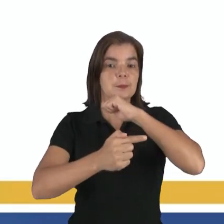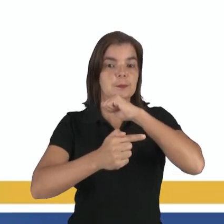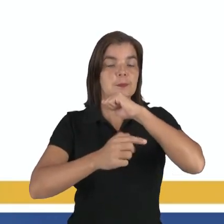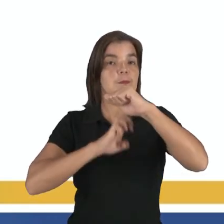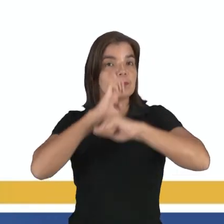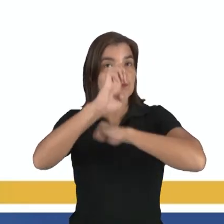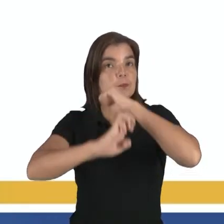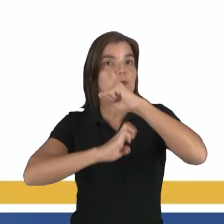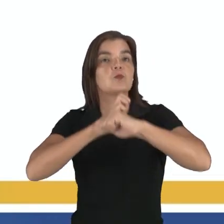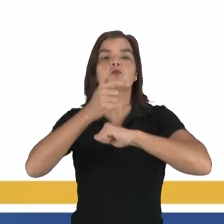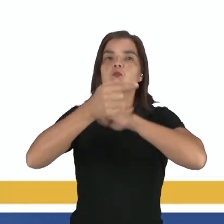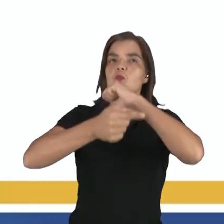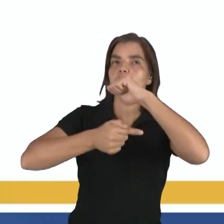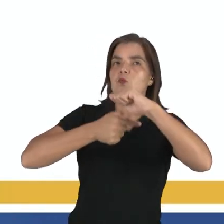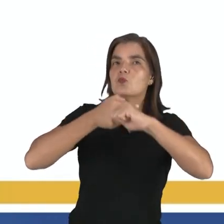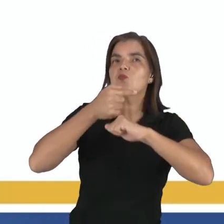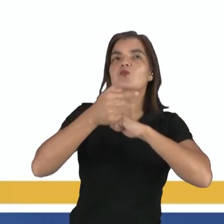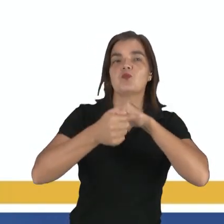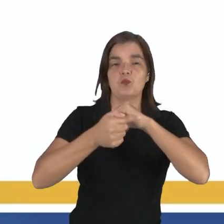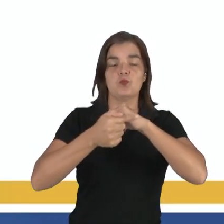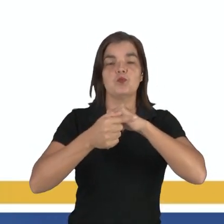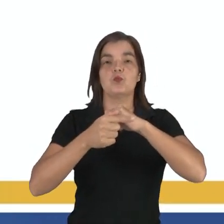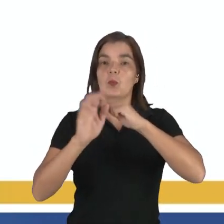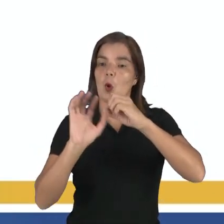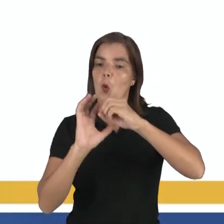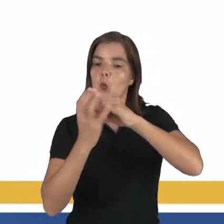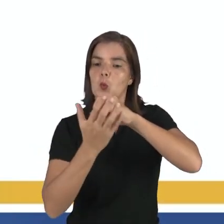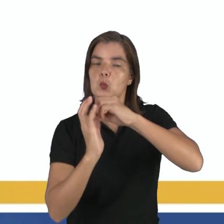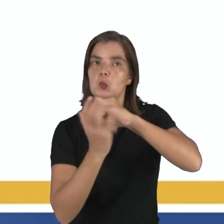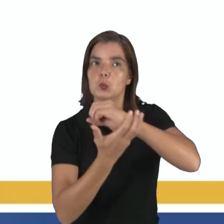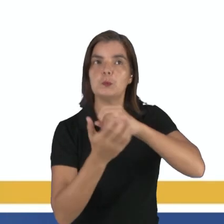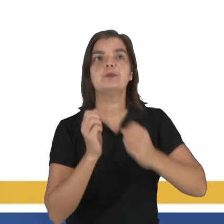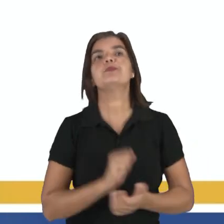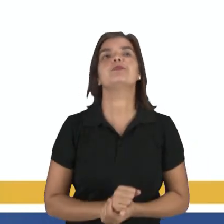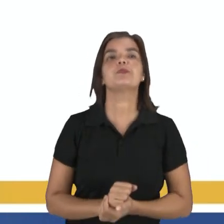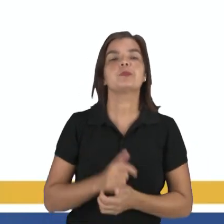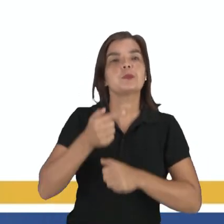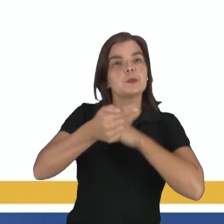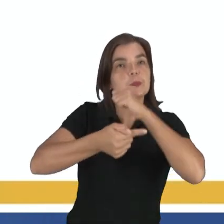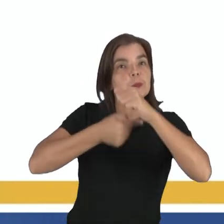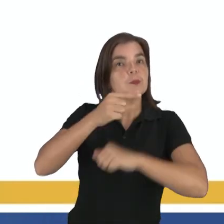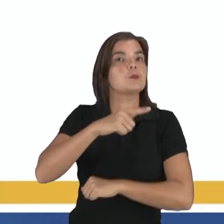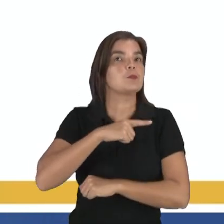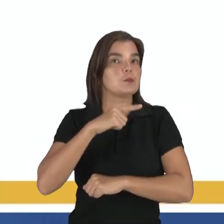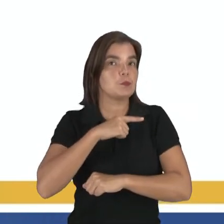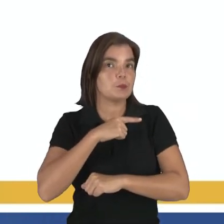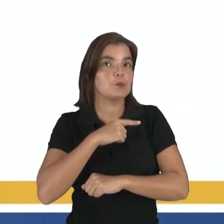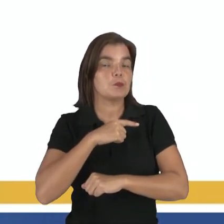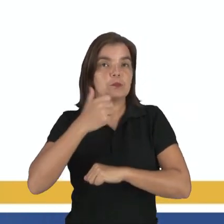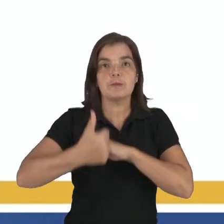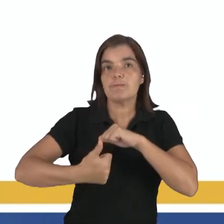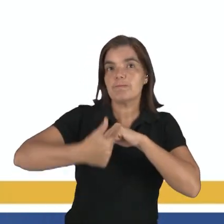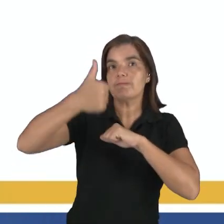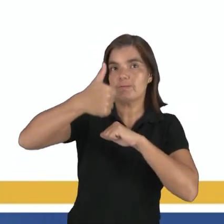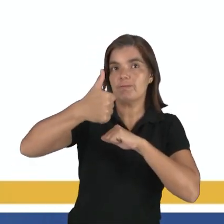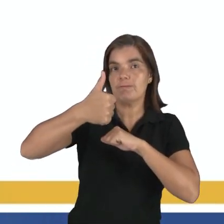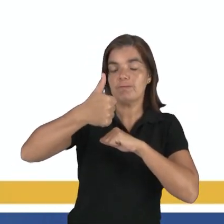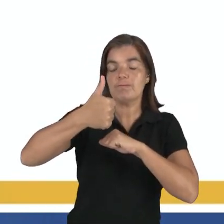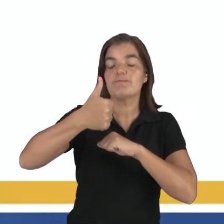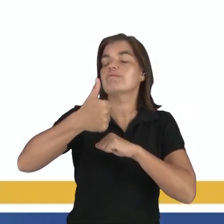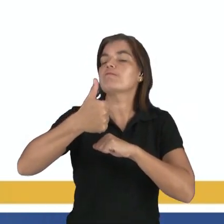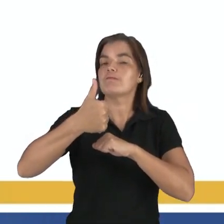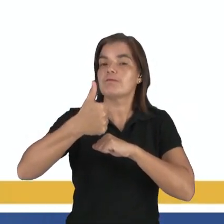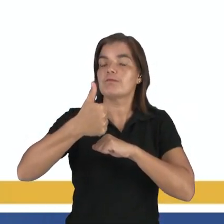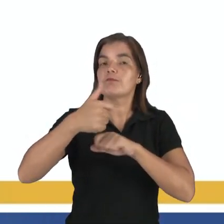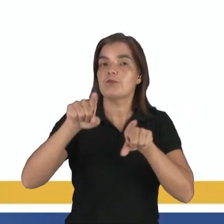elétrons girarem em órbitas circulares ao redor do núcleo. O átomo possuir um núcleo com carga